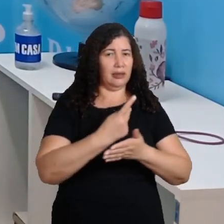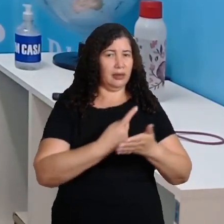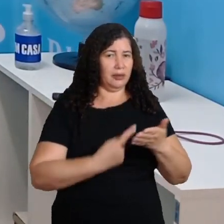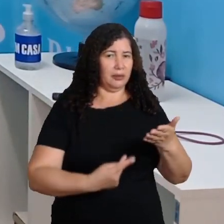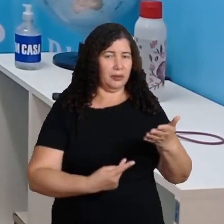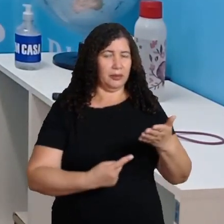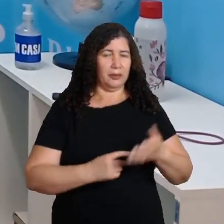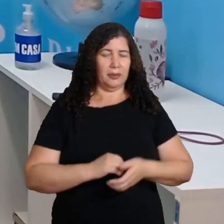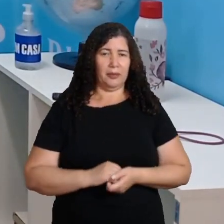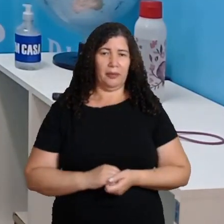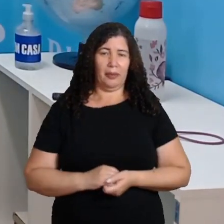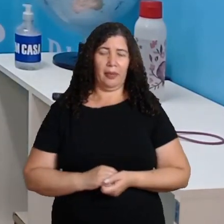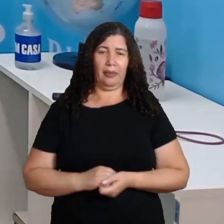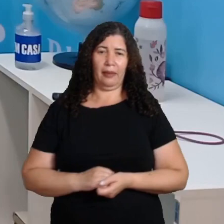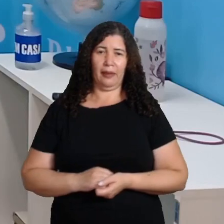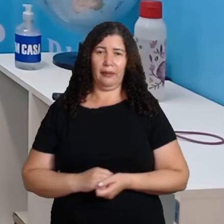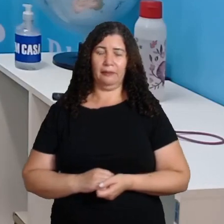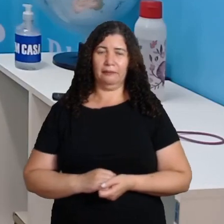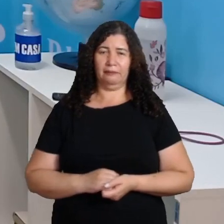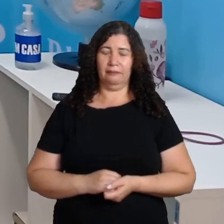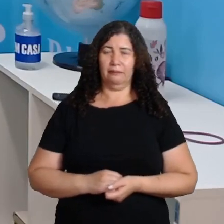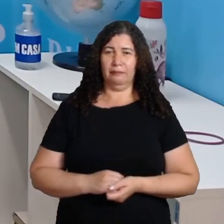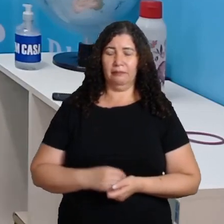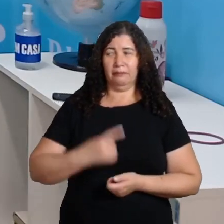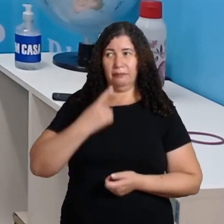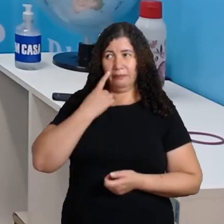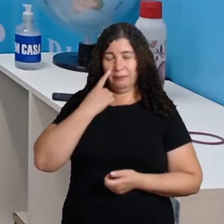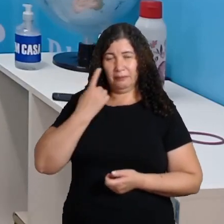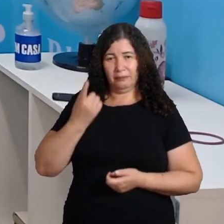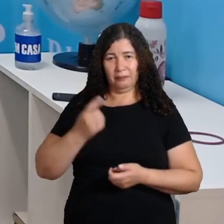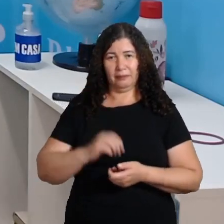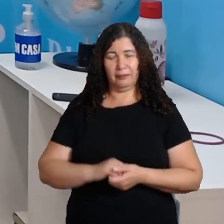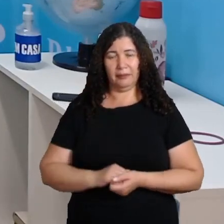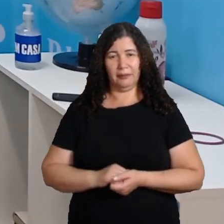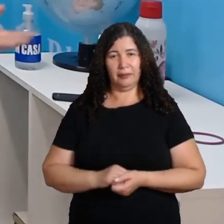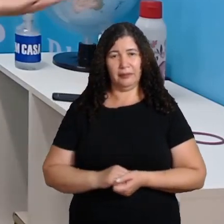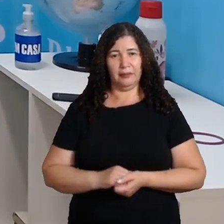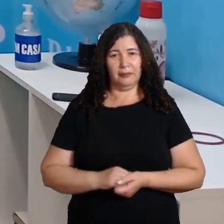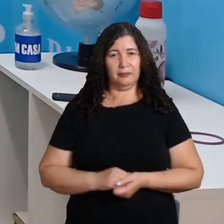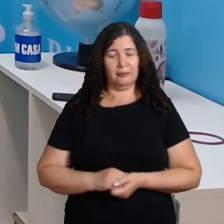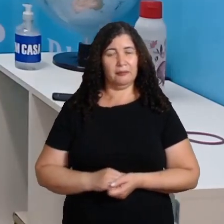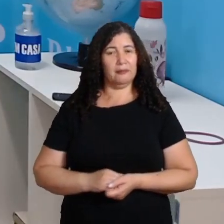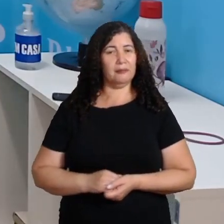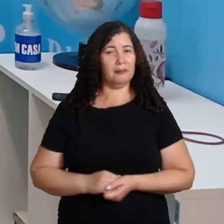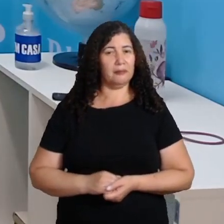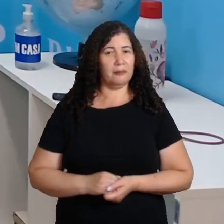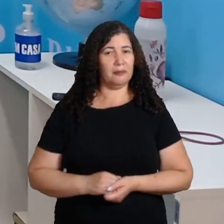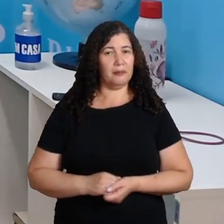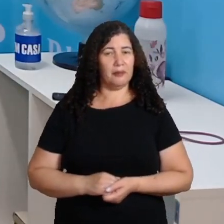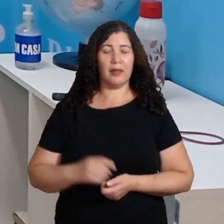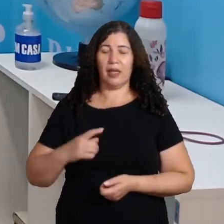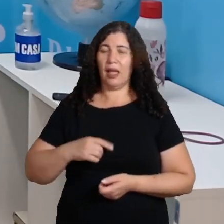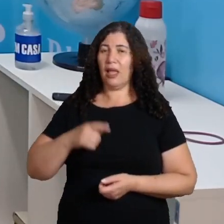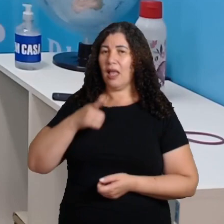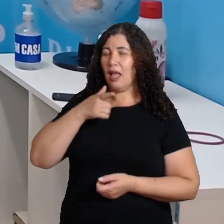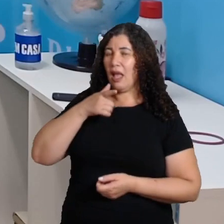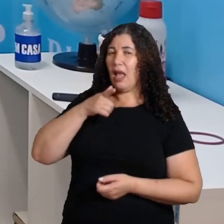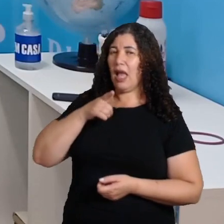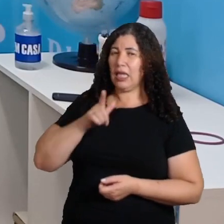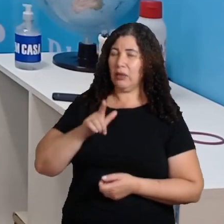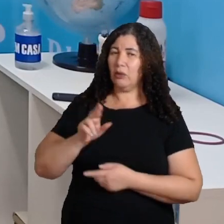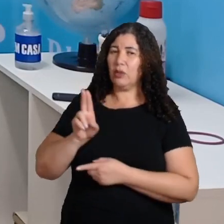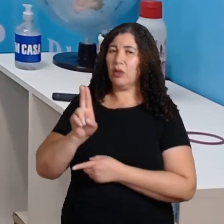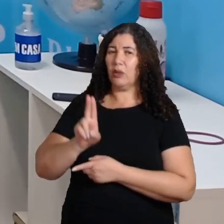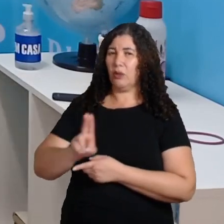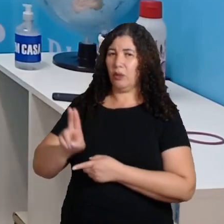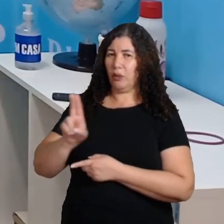está tentando nos transmitir? Ora, uma é a língua que eu utilizo